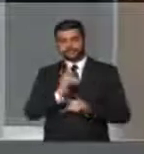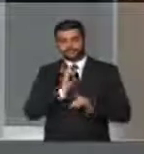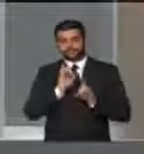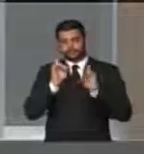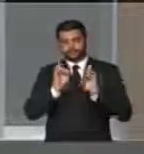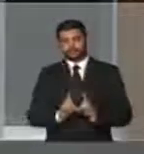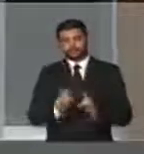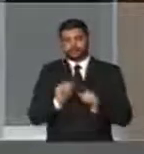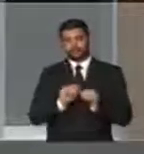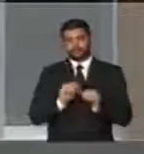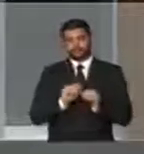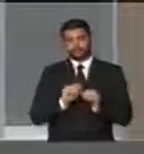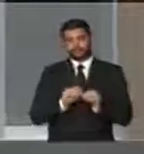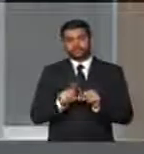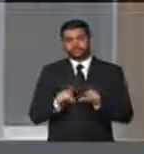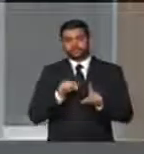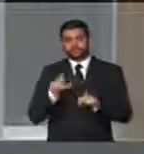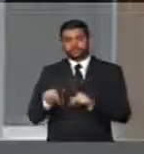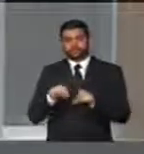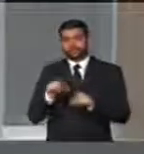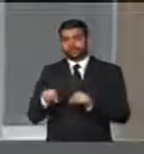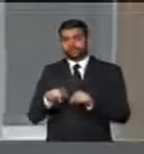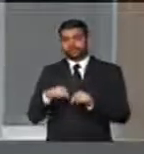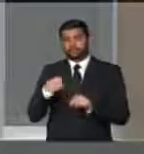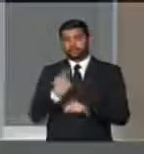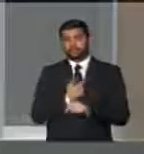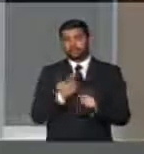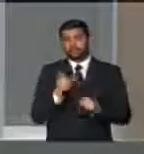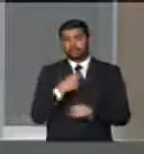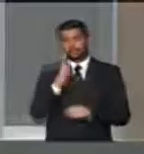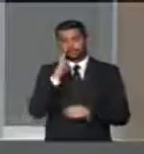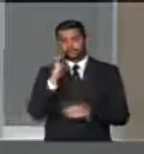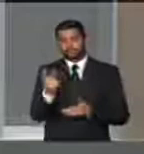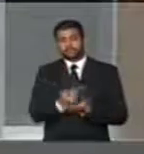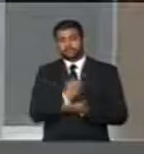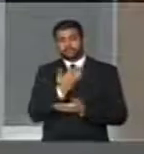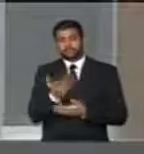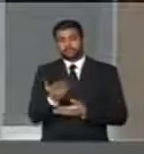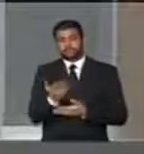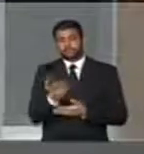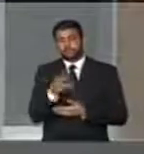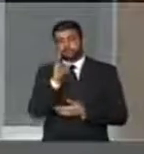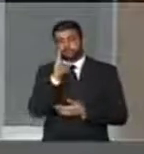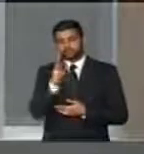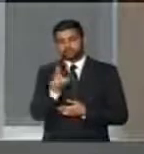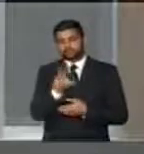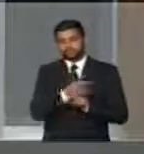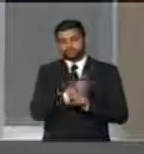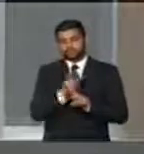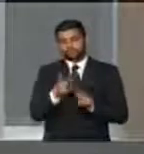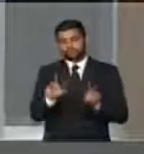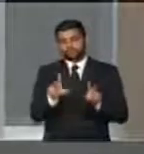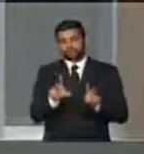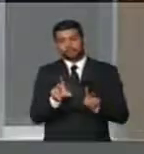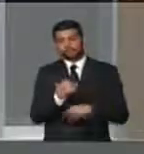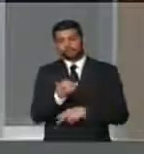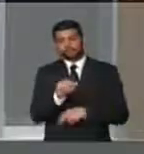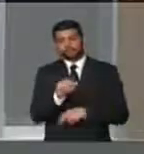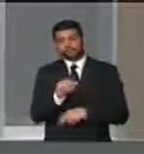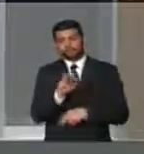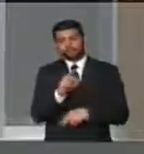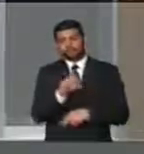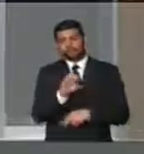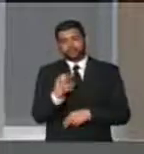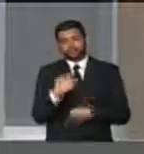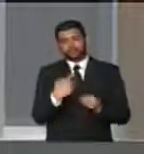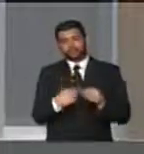o direito de fazer escolhas para que a gente não veja isso que nós estamos assistindo no Vale do Rio Doce